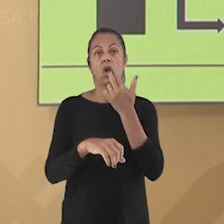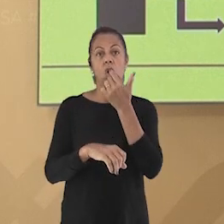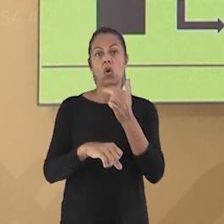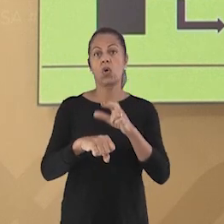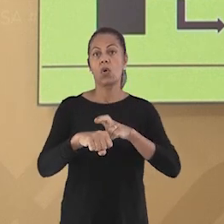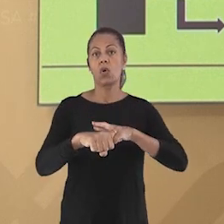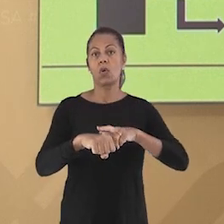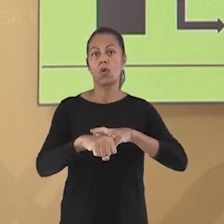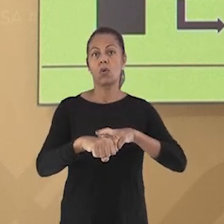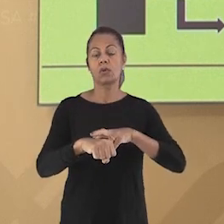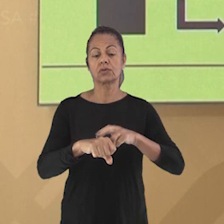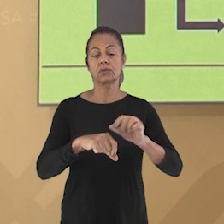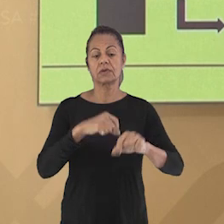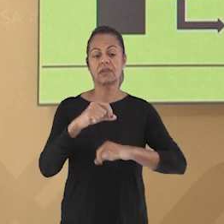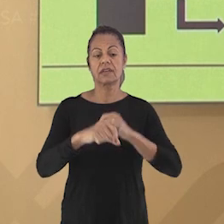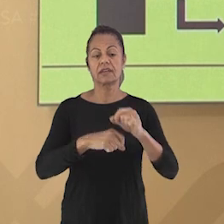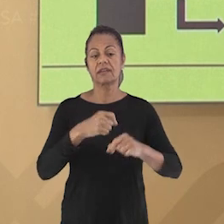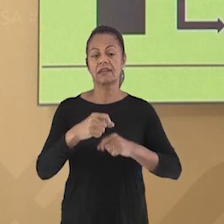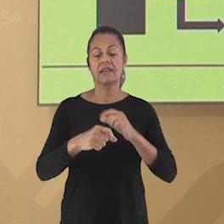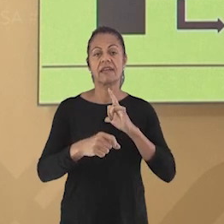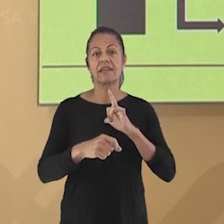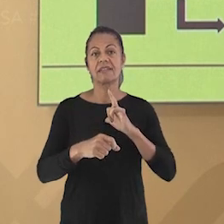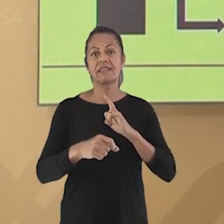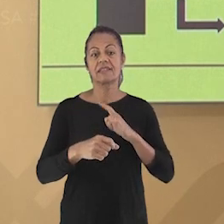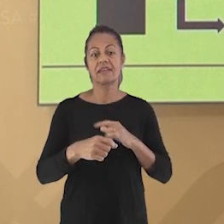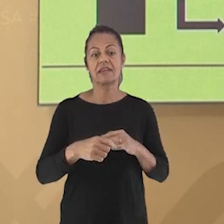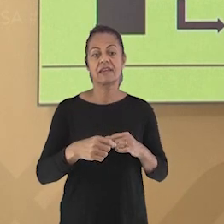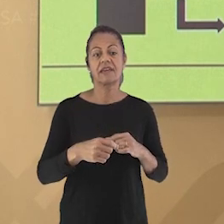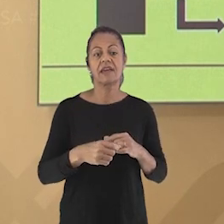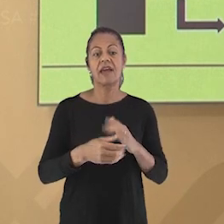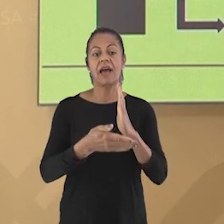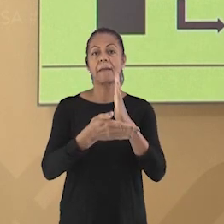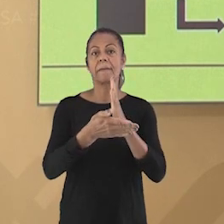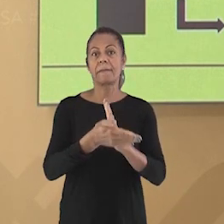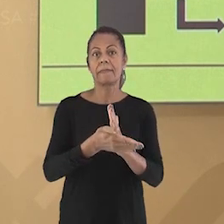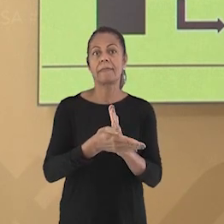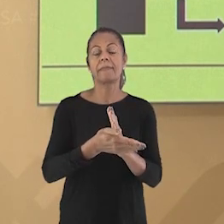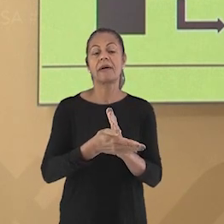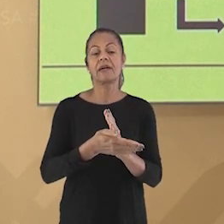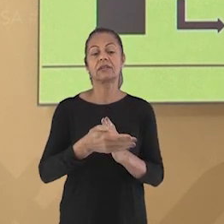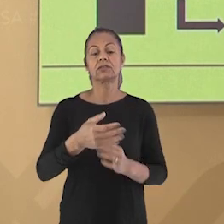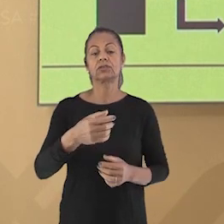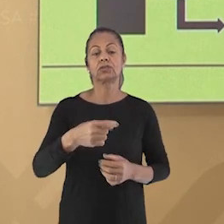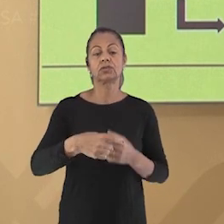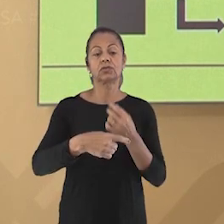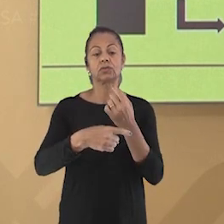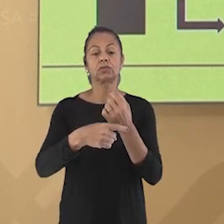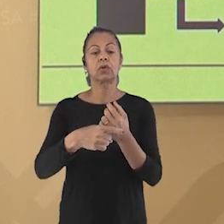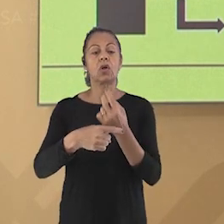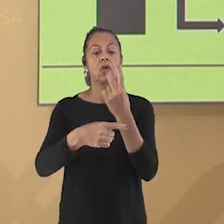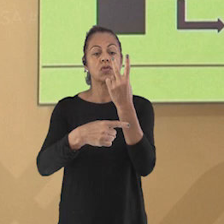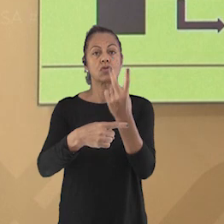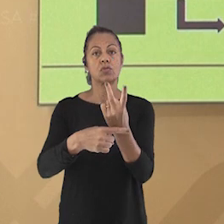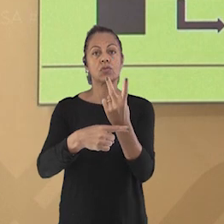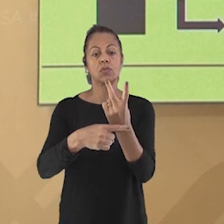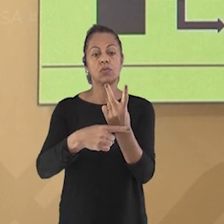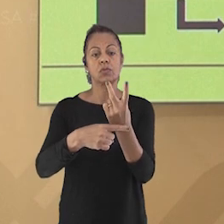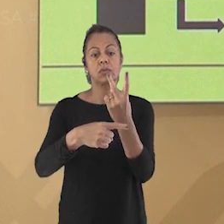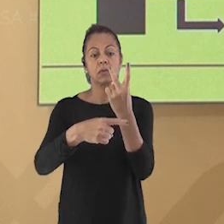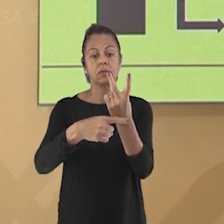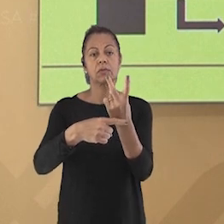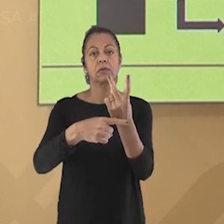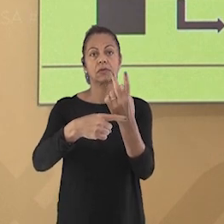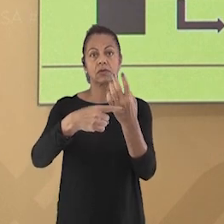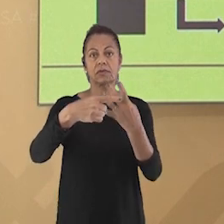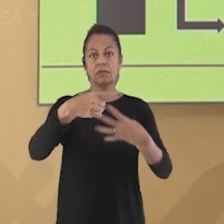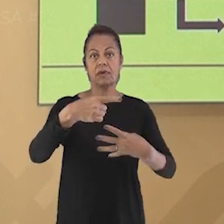nós consumimos, ou seja, uma parte de 2. Muito bem. Aqui na barra